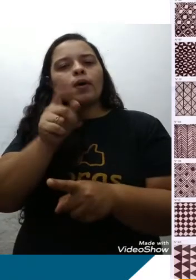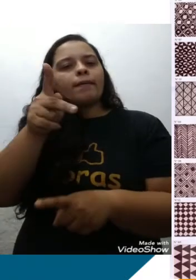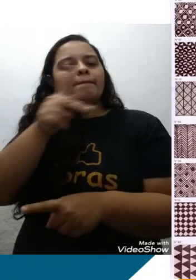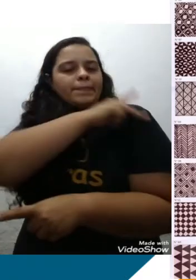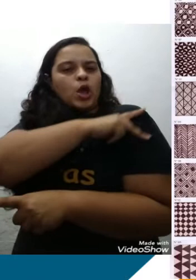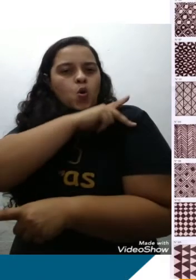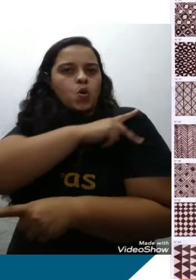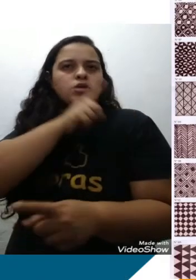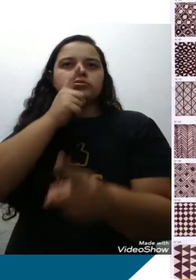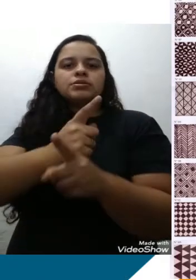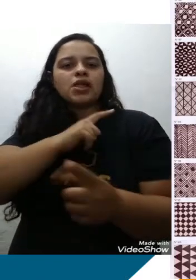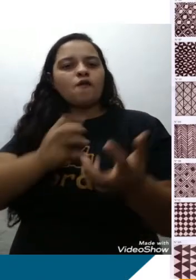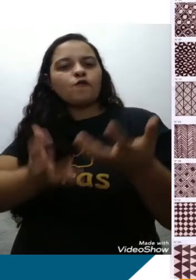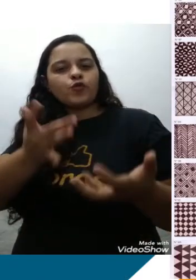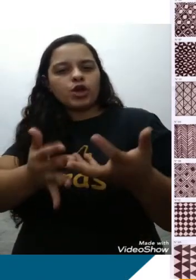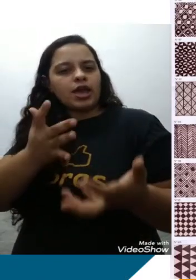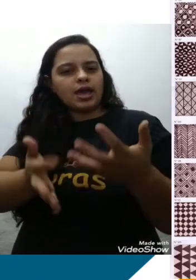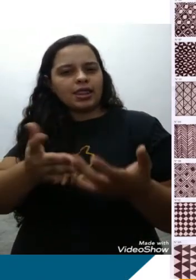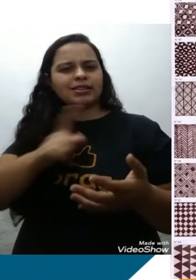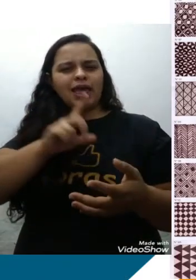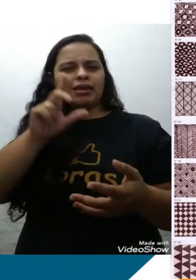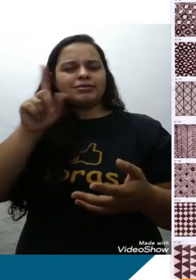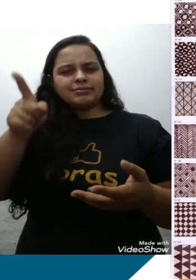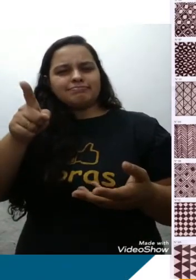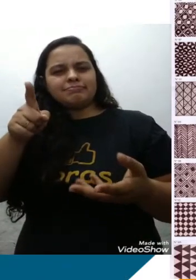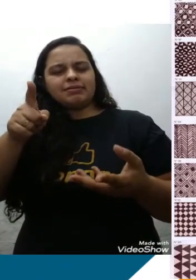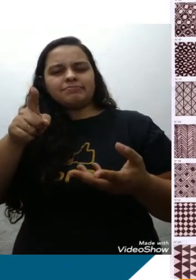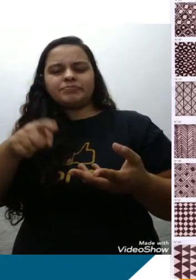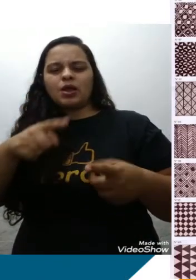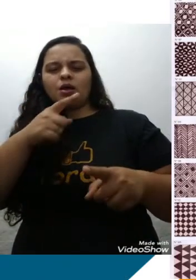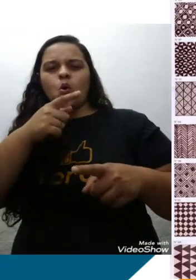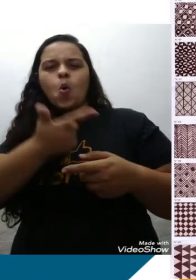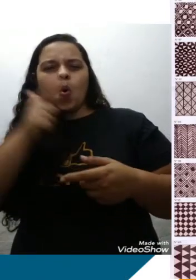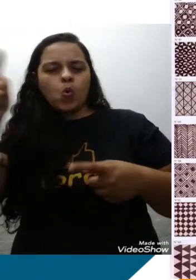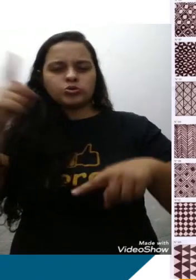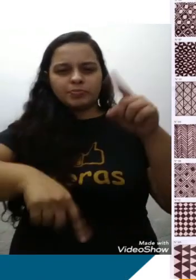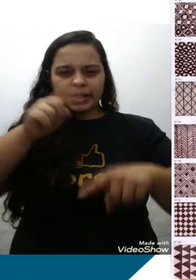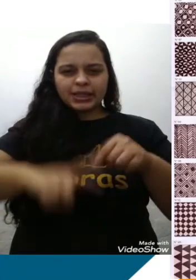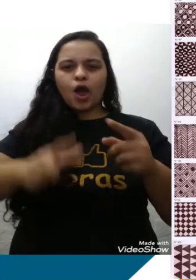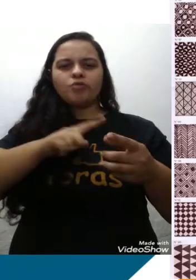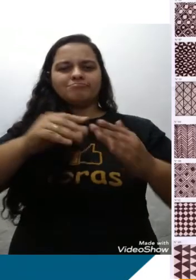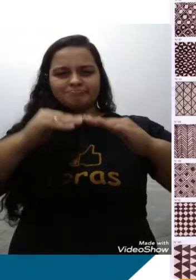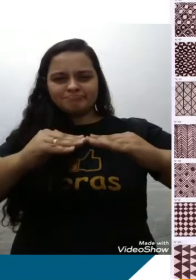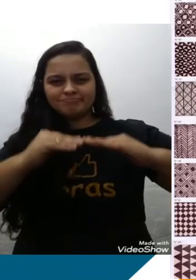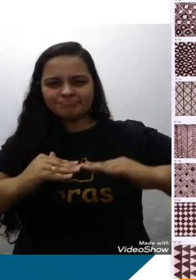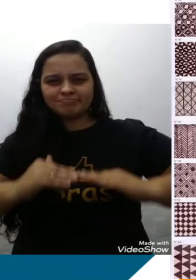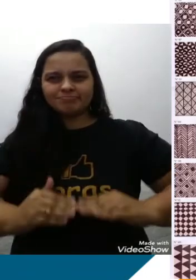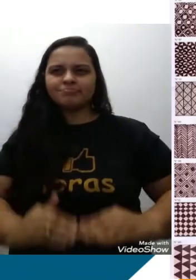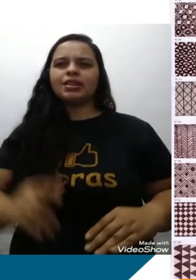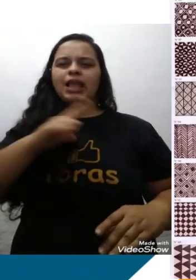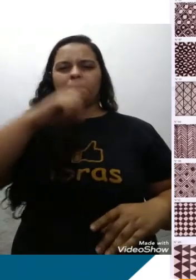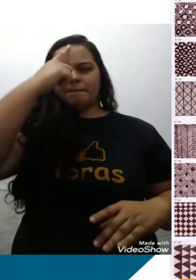descobriu indícios, né, de uma fogueira e outros vários fósseis e outras diversas